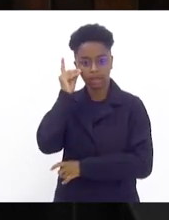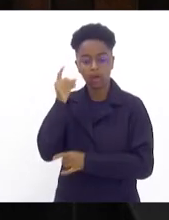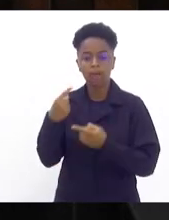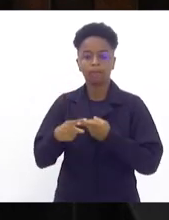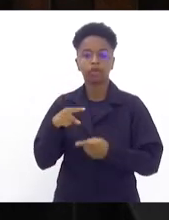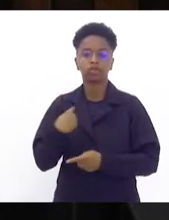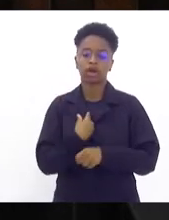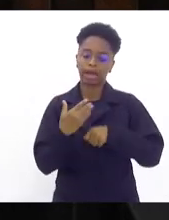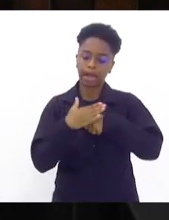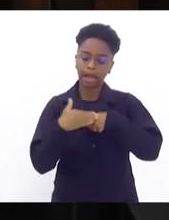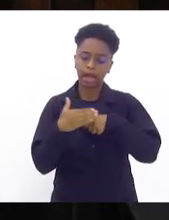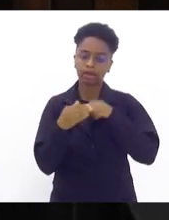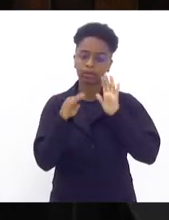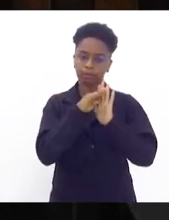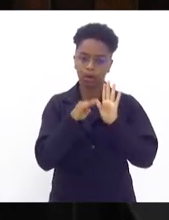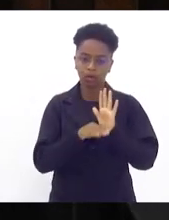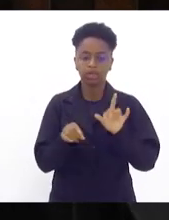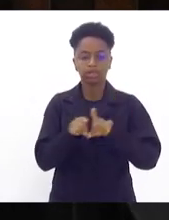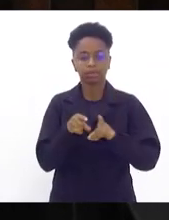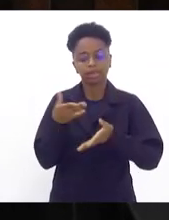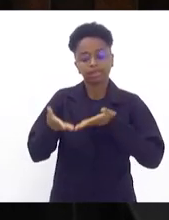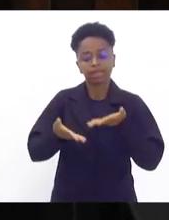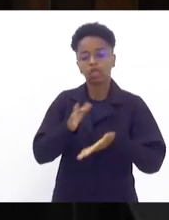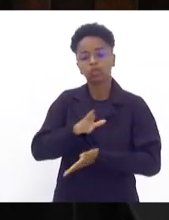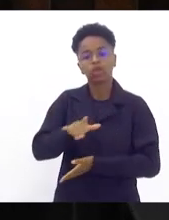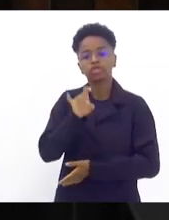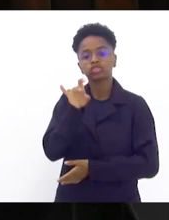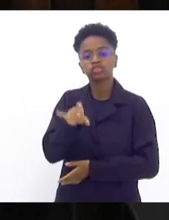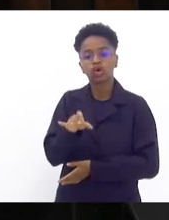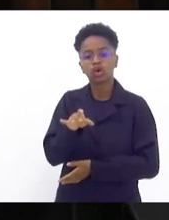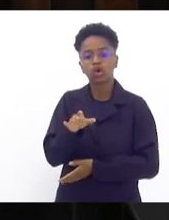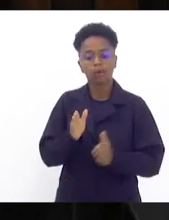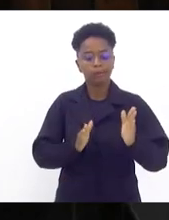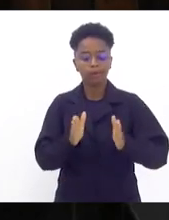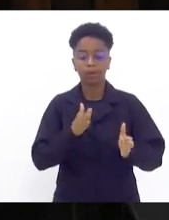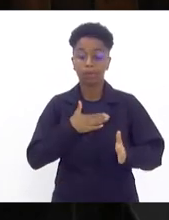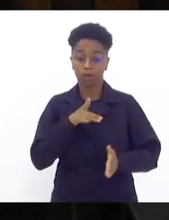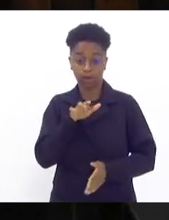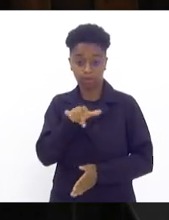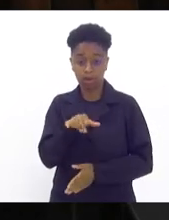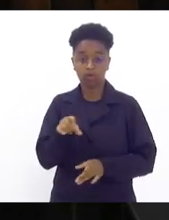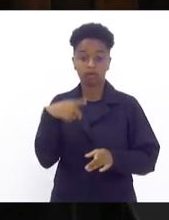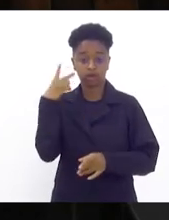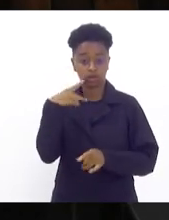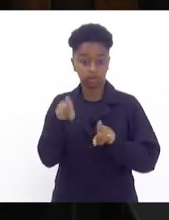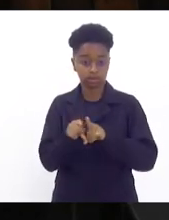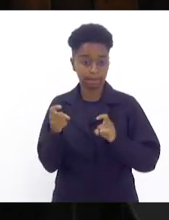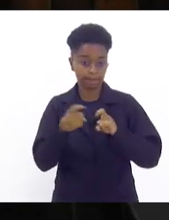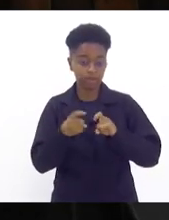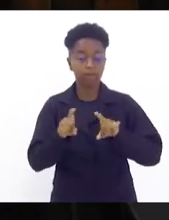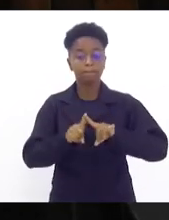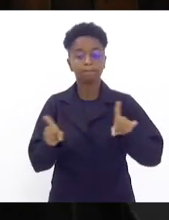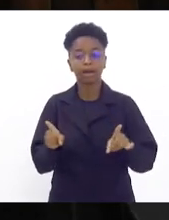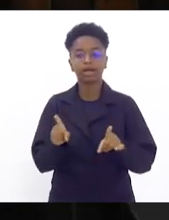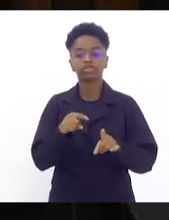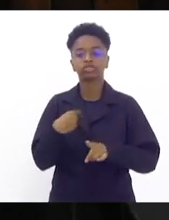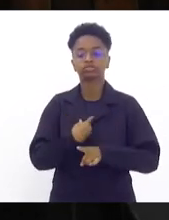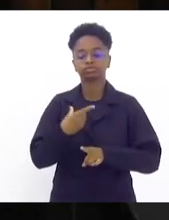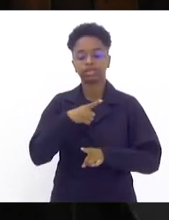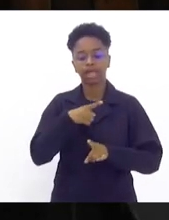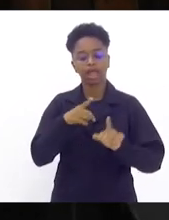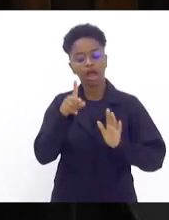muito carinho com a pauta e trata a pauta não só no mandato do meu irmão, vereador e médico, mas também a gente já vem fazendo alguns